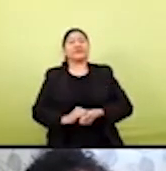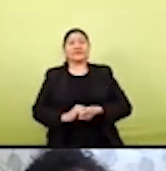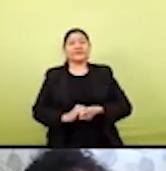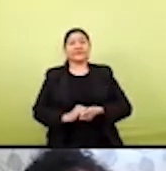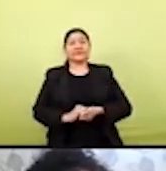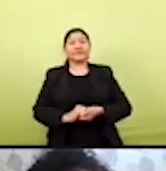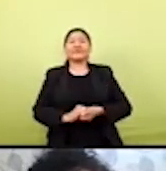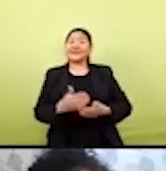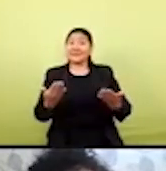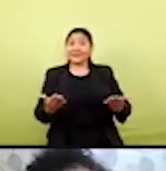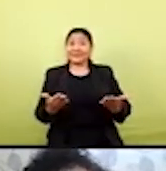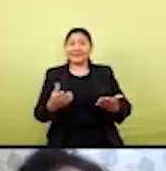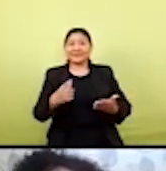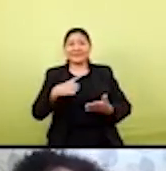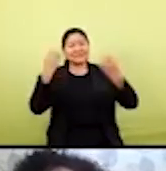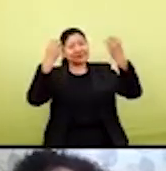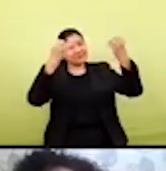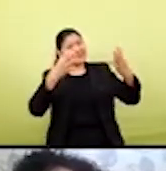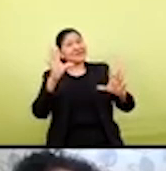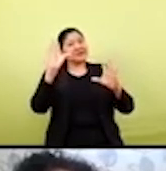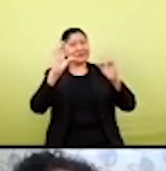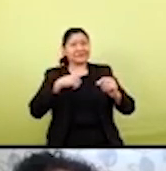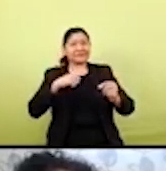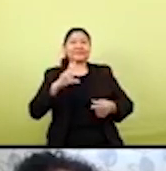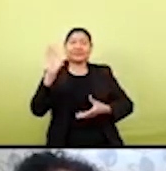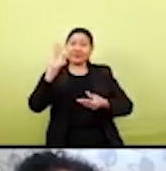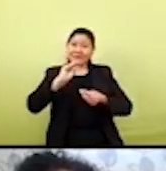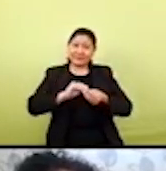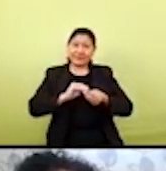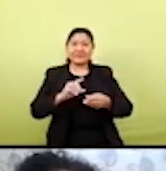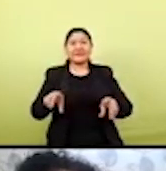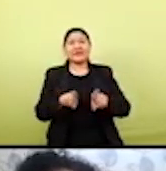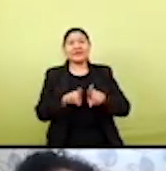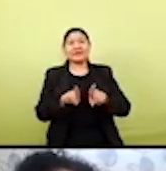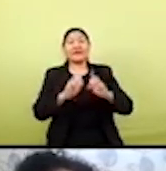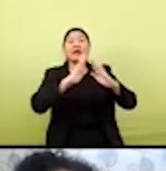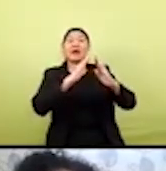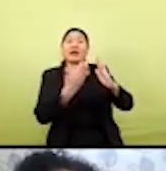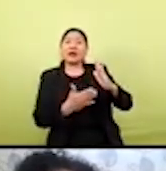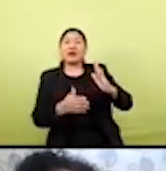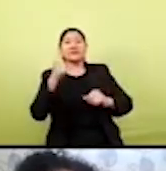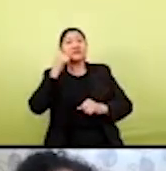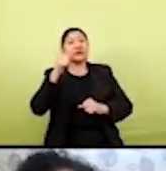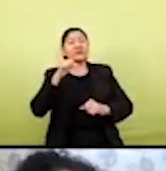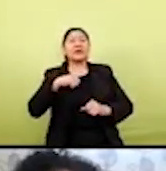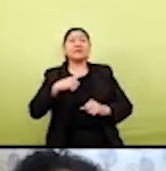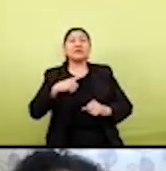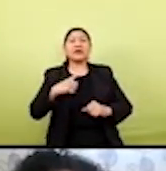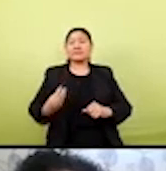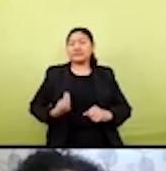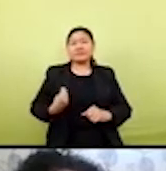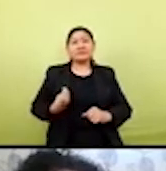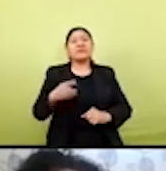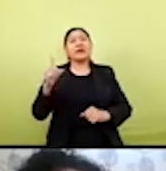E aí, só para falar, né, finalizar e abrir para o debate, a Casa da Mulher Brasileira atende 24 horas por dia,